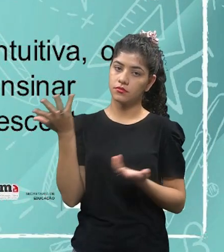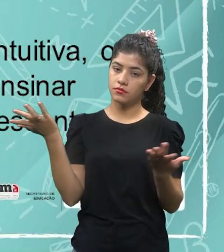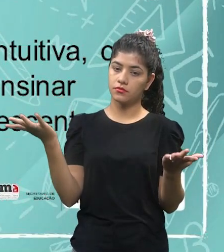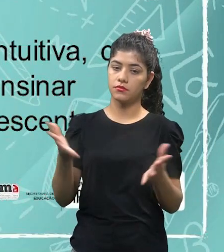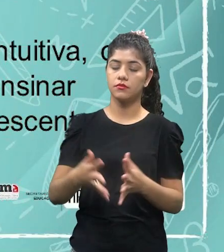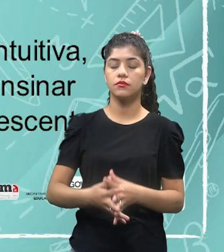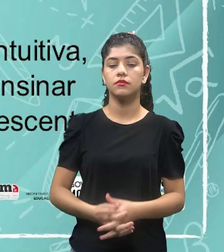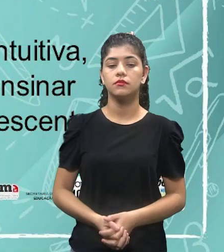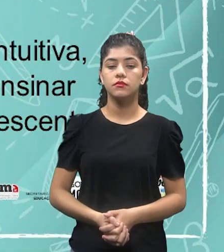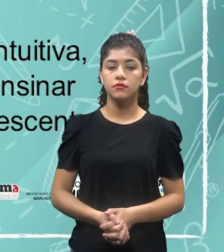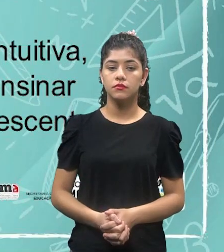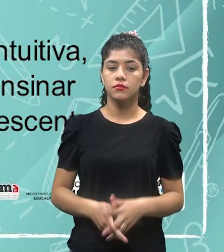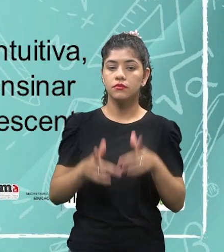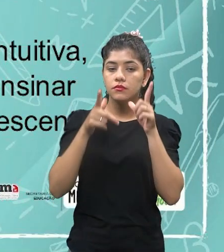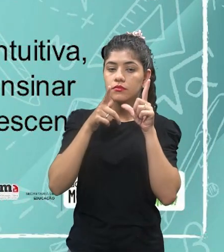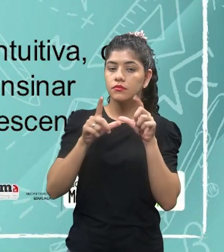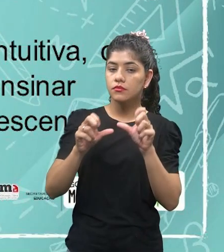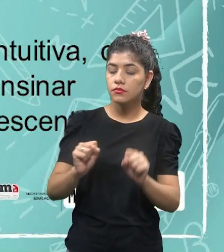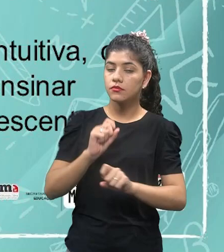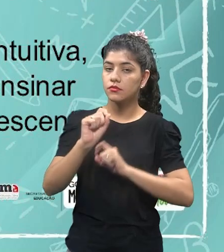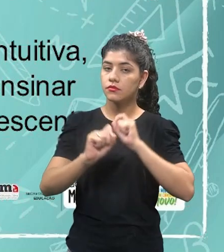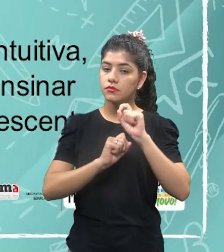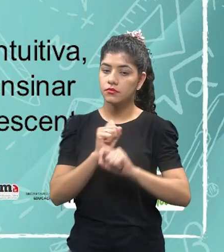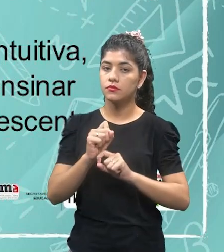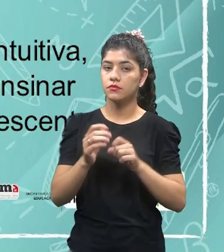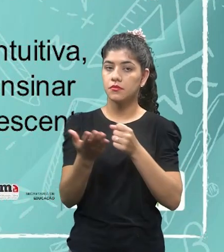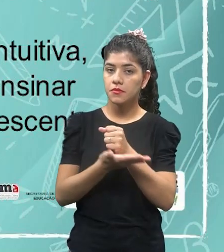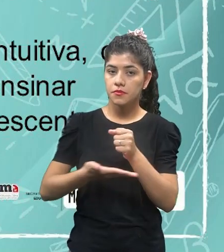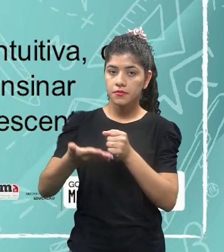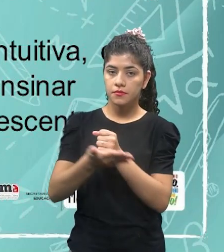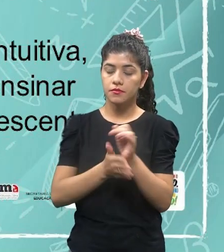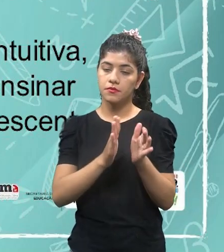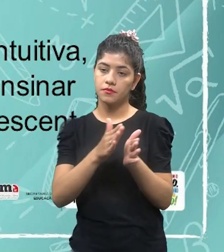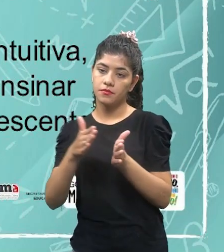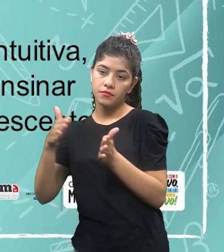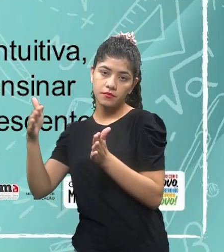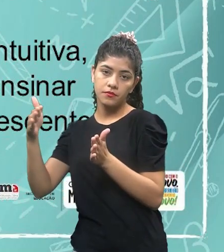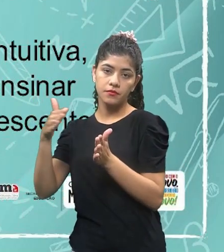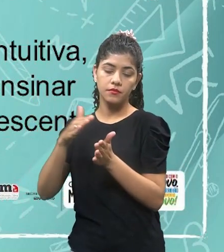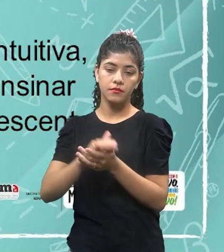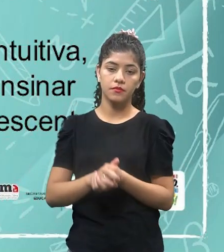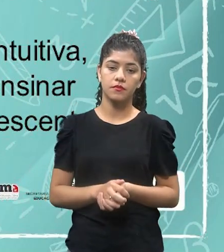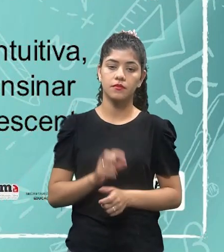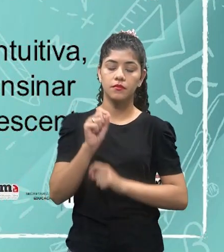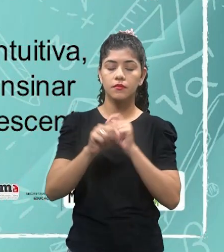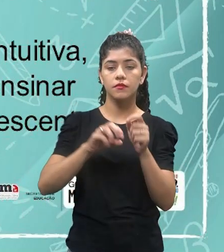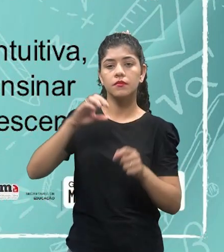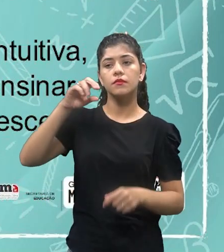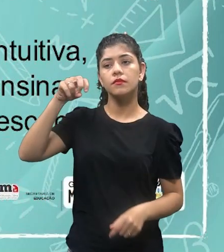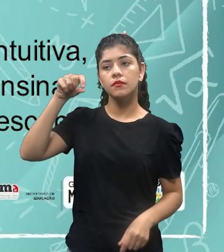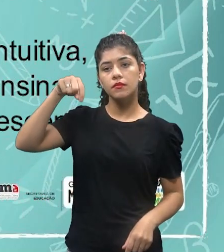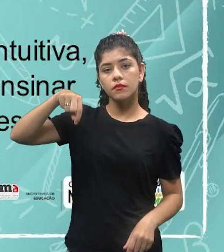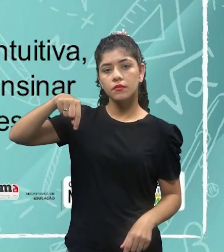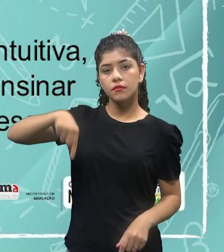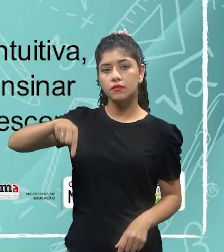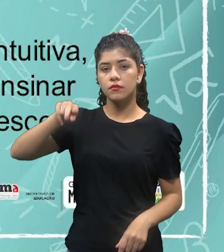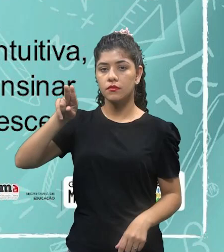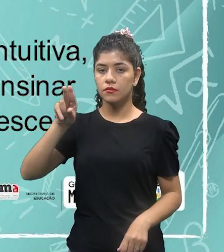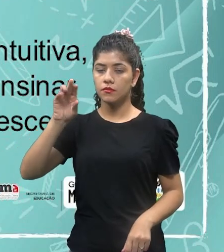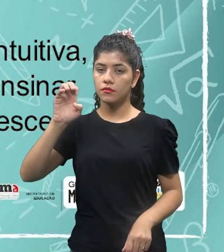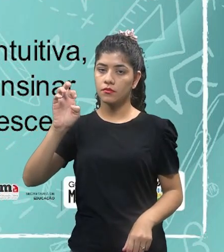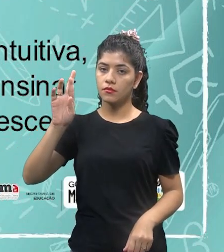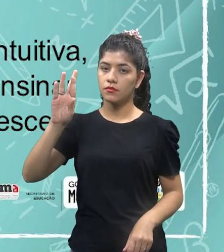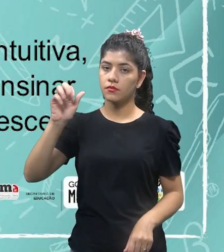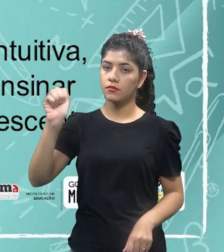Scratch? É uma linguagem de programação baseada em blocos que funciona como um quebra-cabeça. Pode ser uma